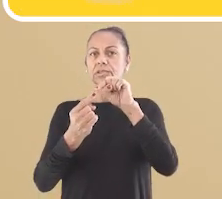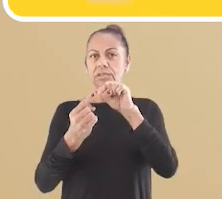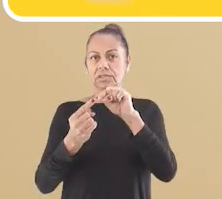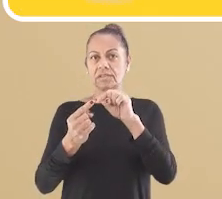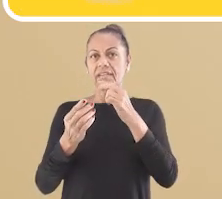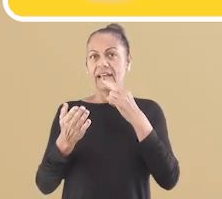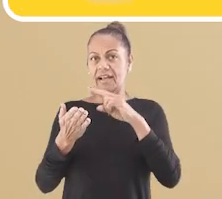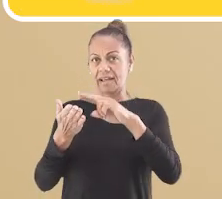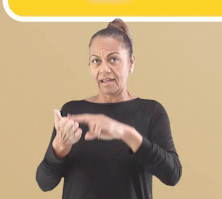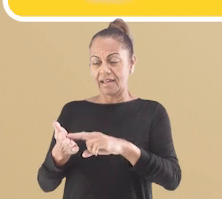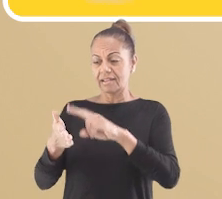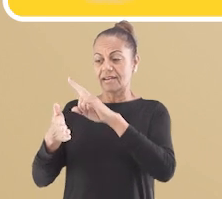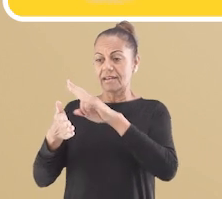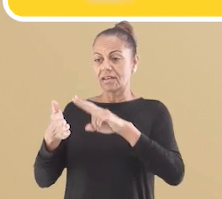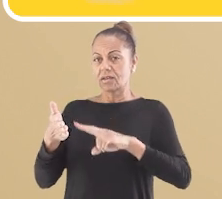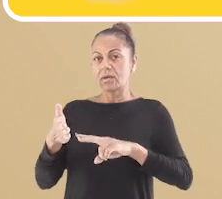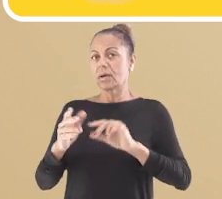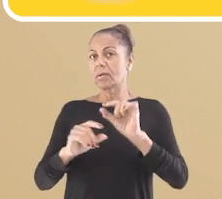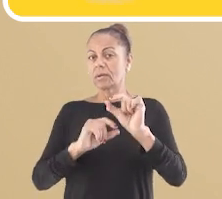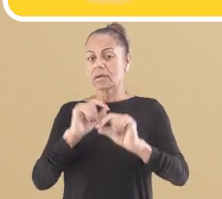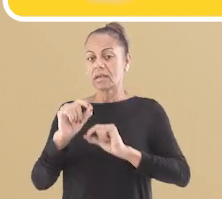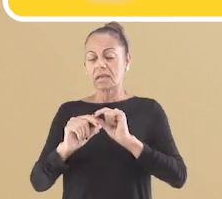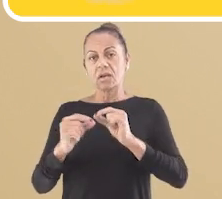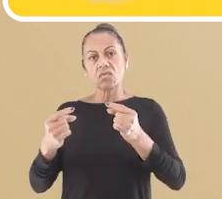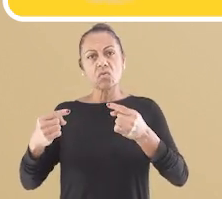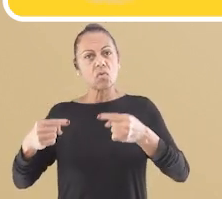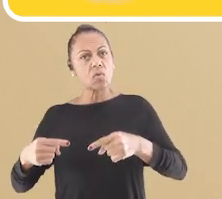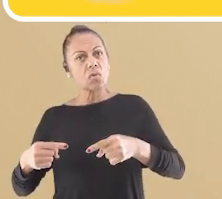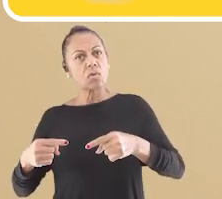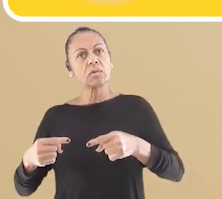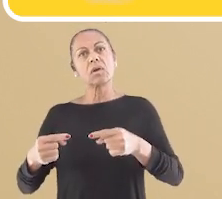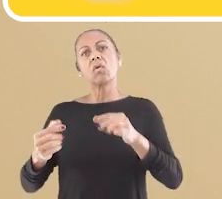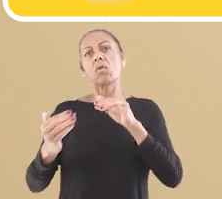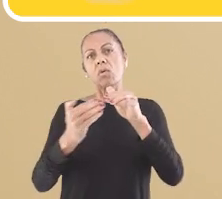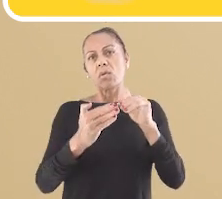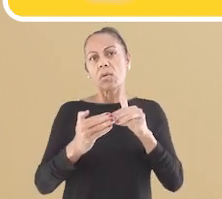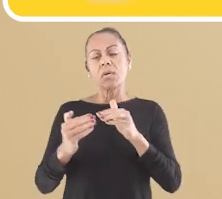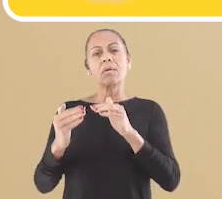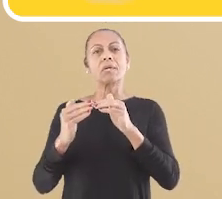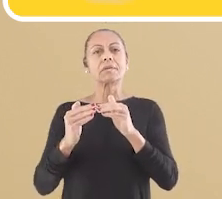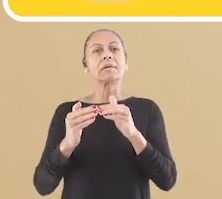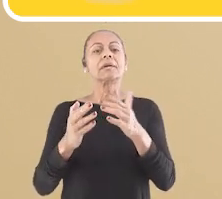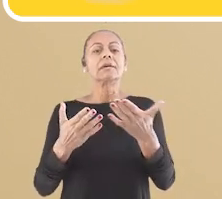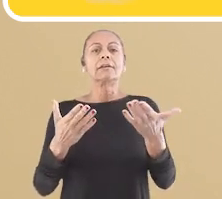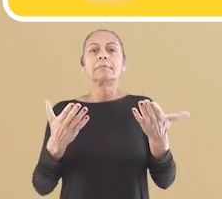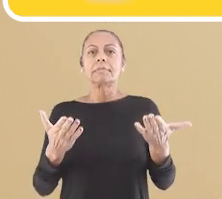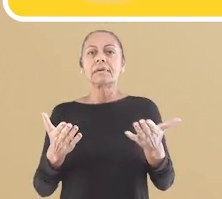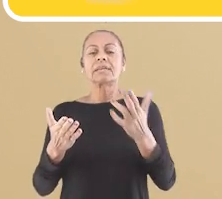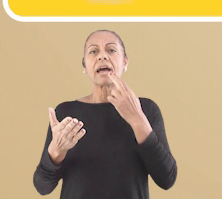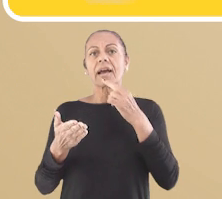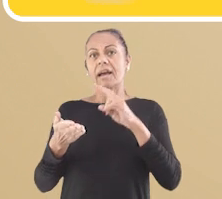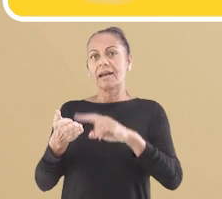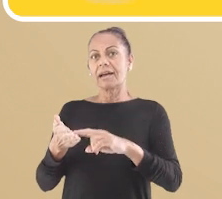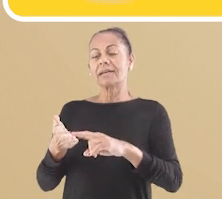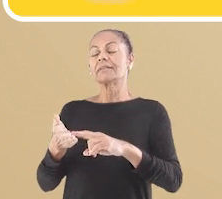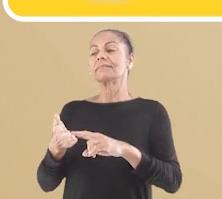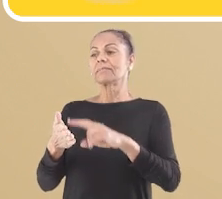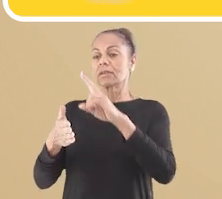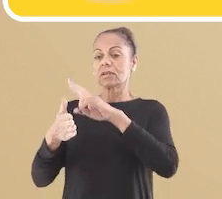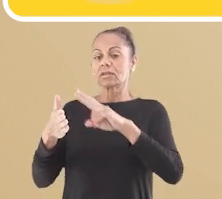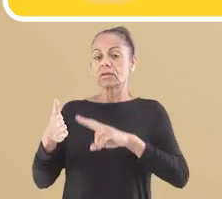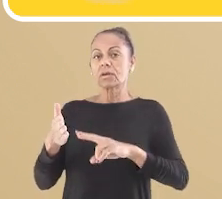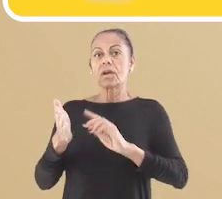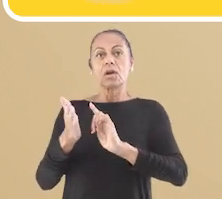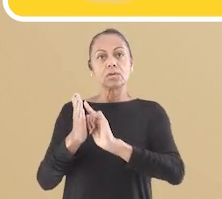a exposição da opinião do leitor, seja ela contra ou a favor do jornal ou da revista. A carta do leitor possui a